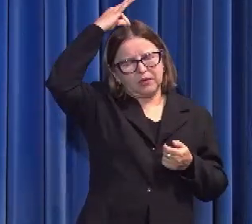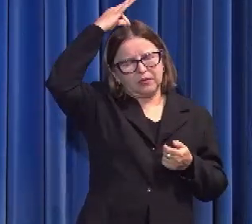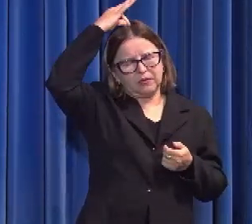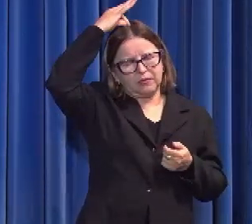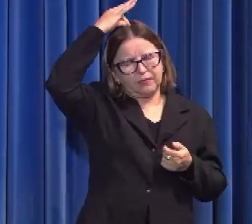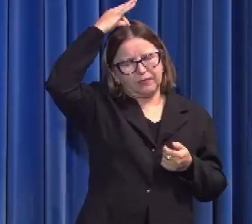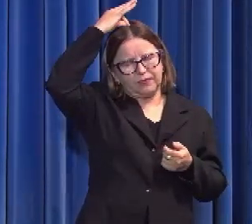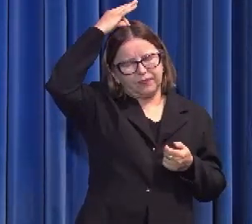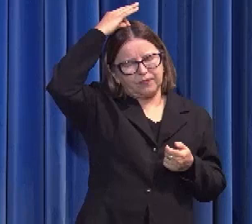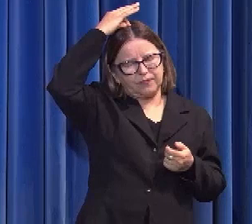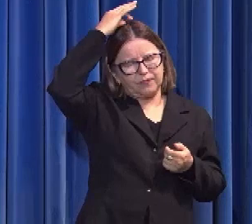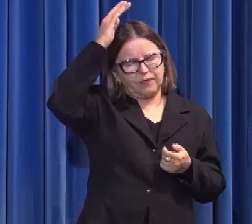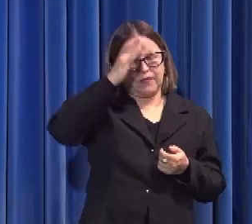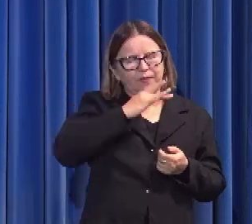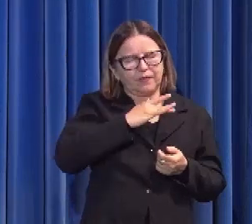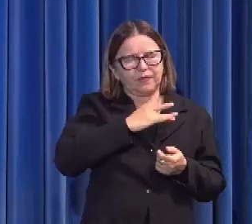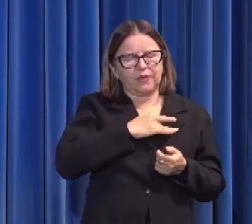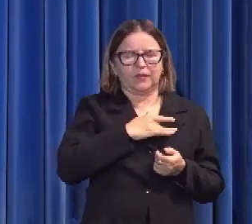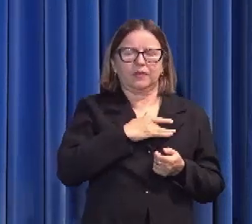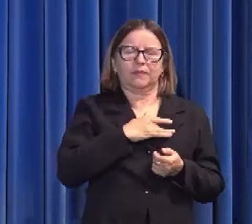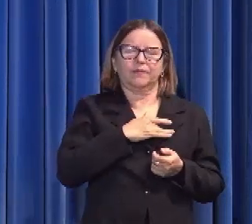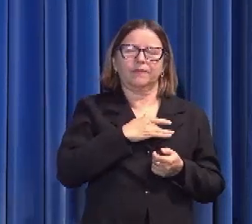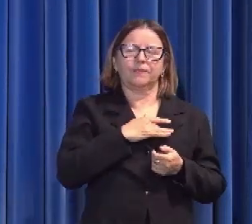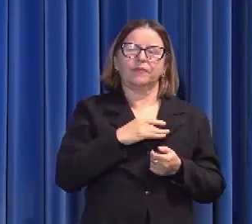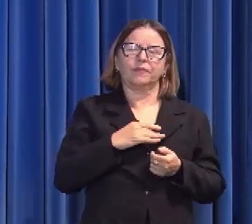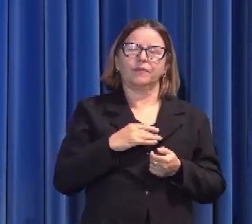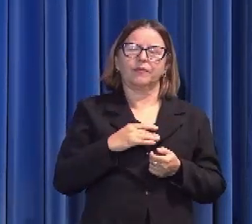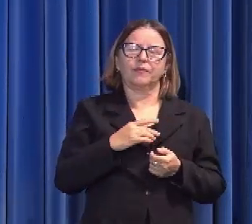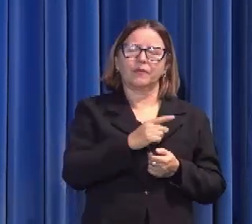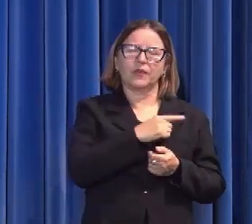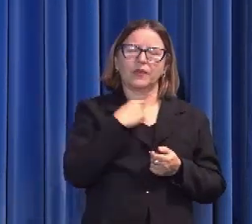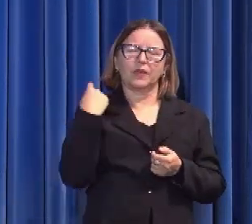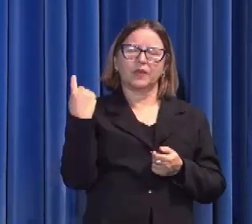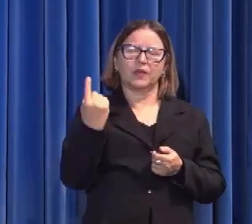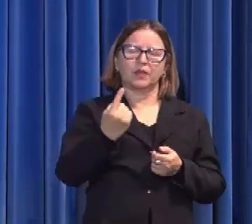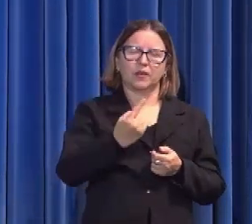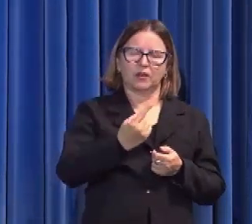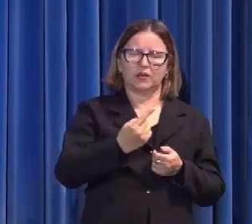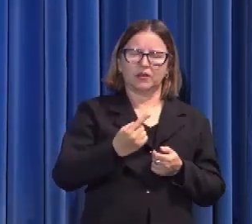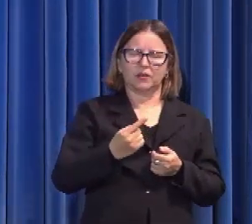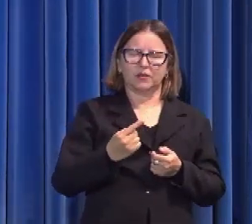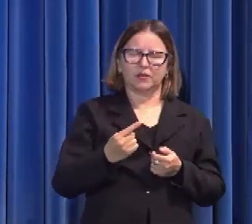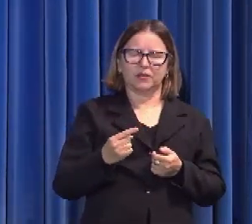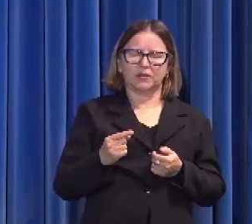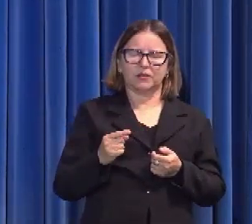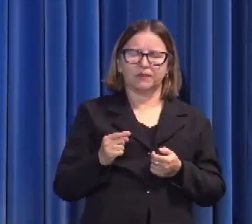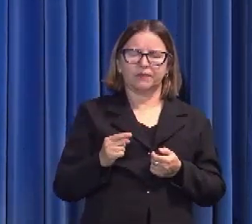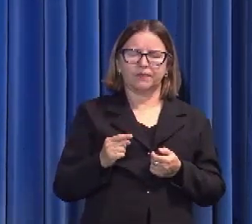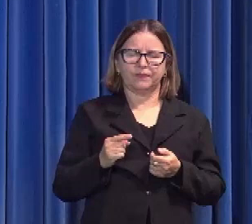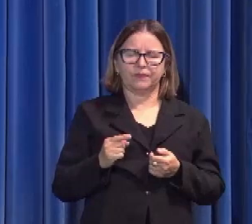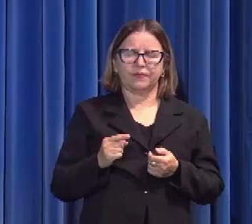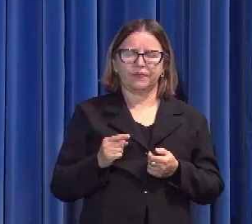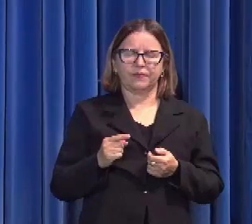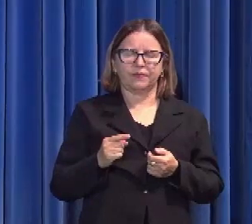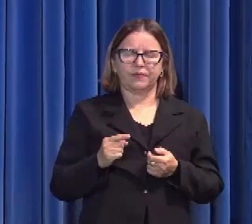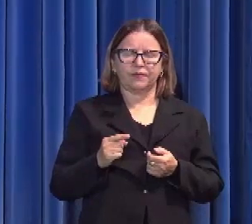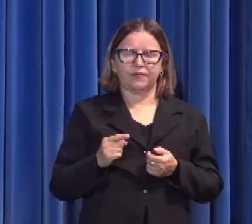nos mova bom e que nós não o somos a tua palavra